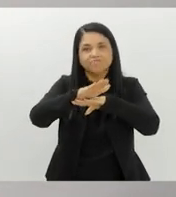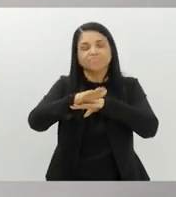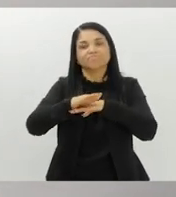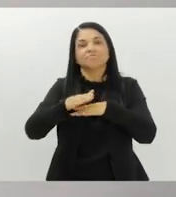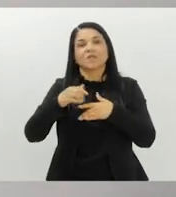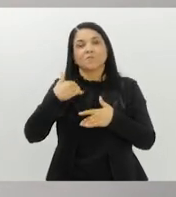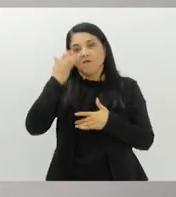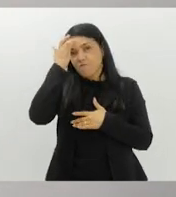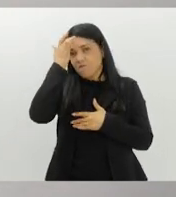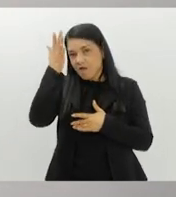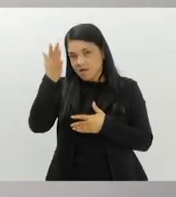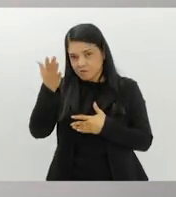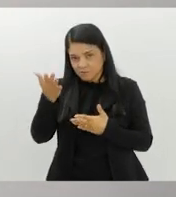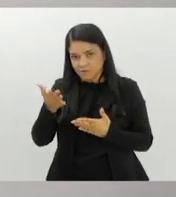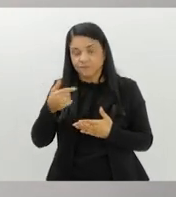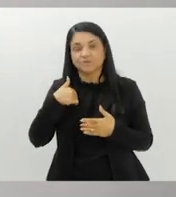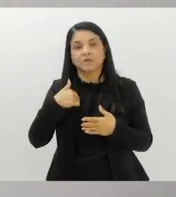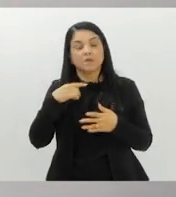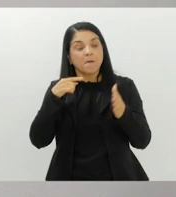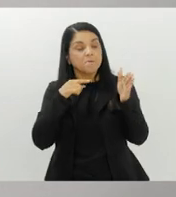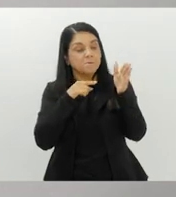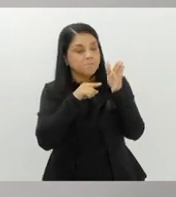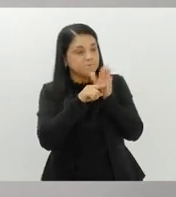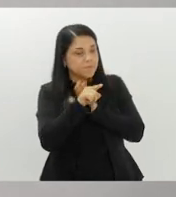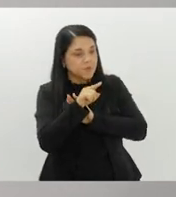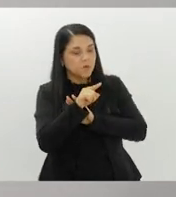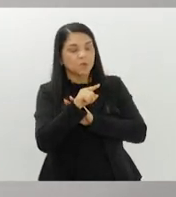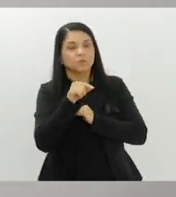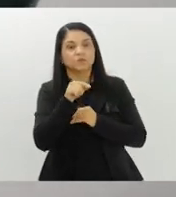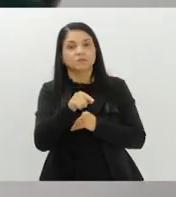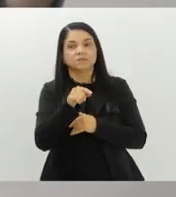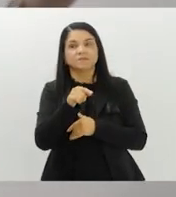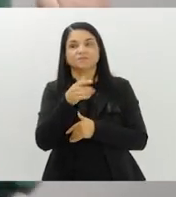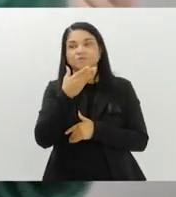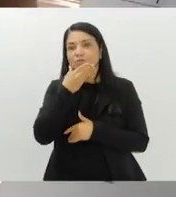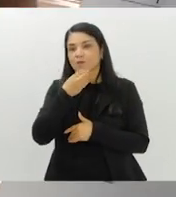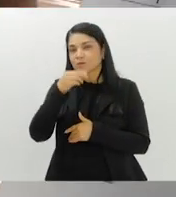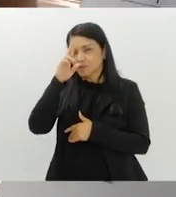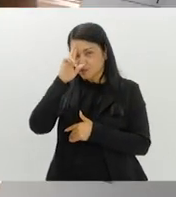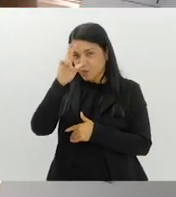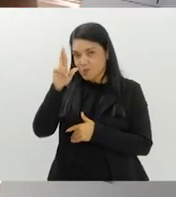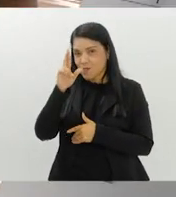mobilidade. E aí a minha pergunta direcionada vai ser para o senhor